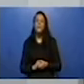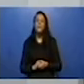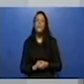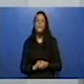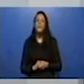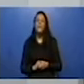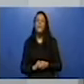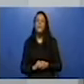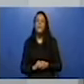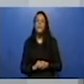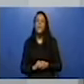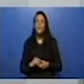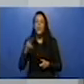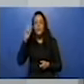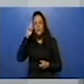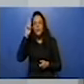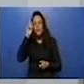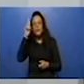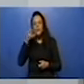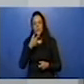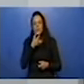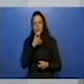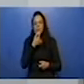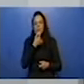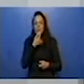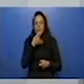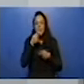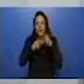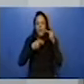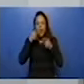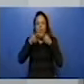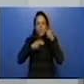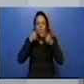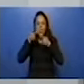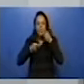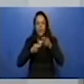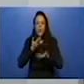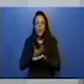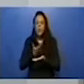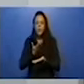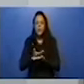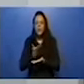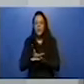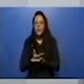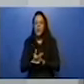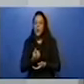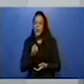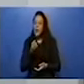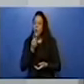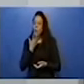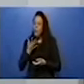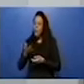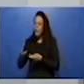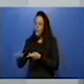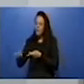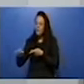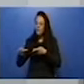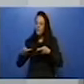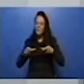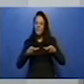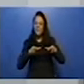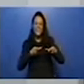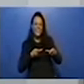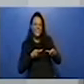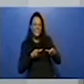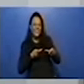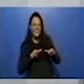lembrar sempre que a língua inglesa, bem falada, bem estudada, é sempre um bom cartão de visitas, em que a